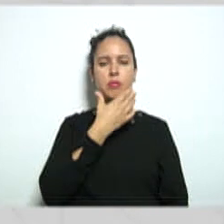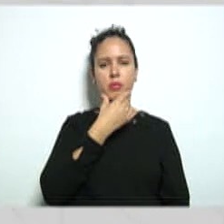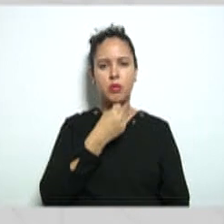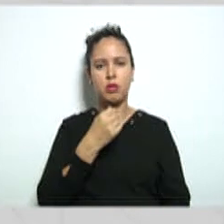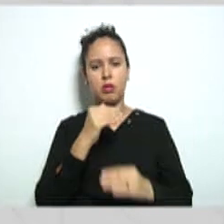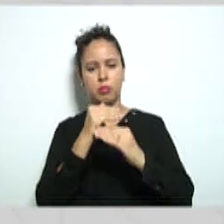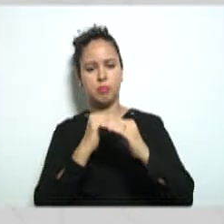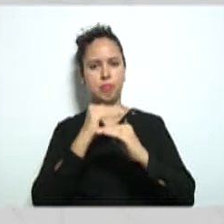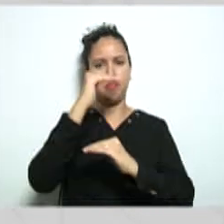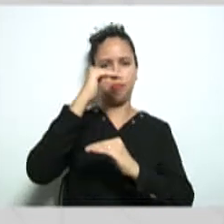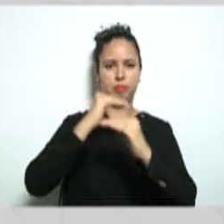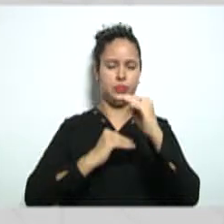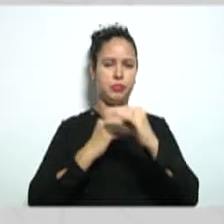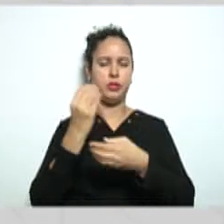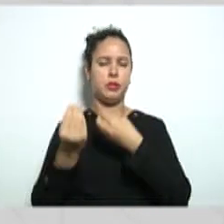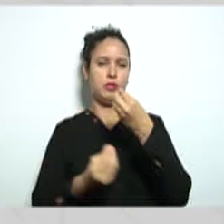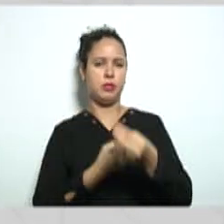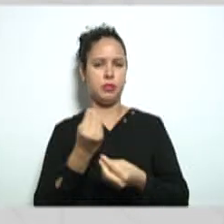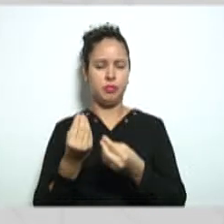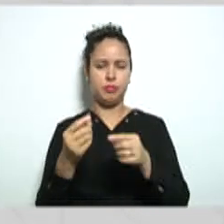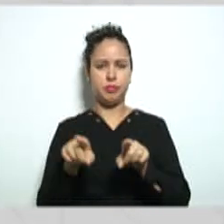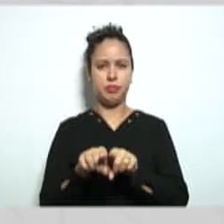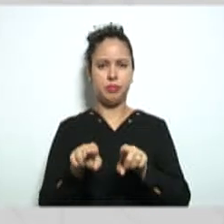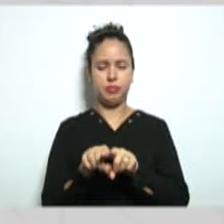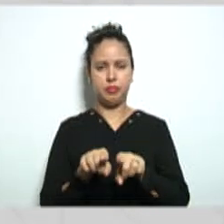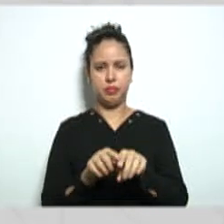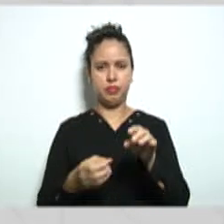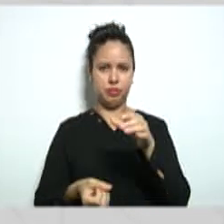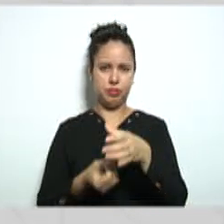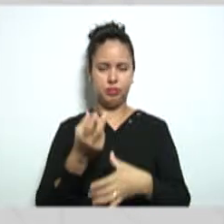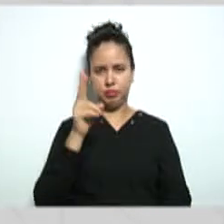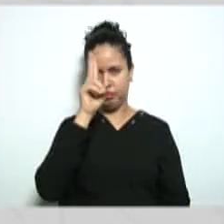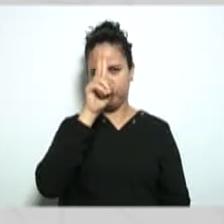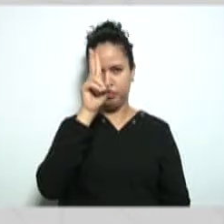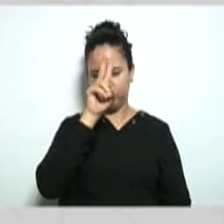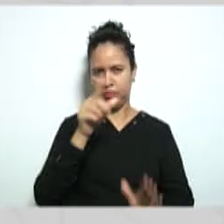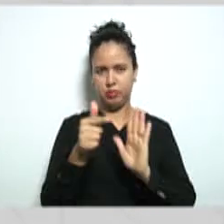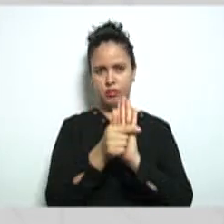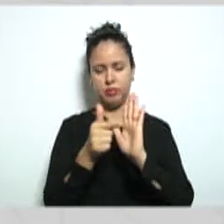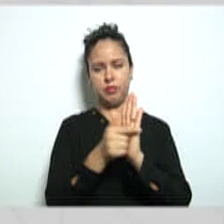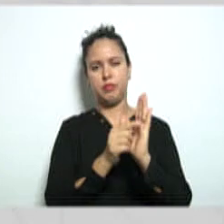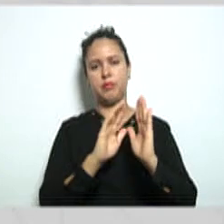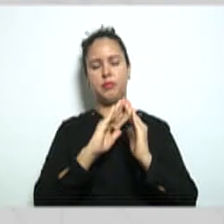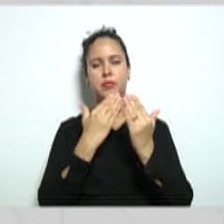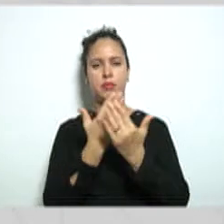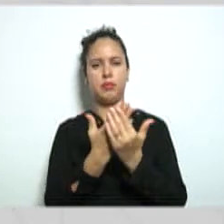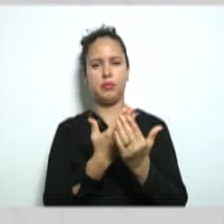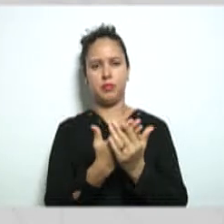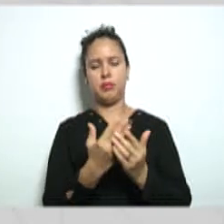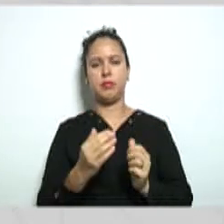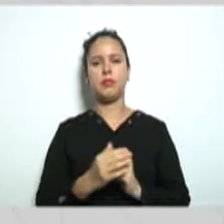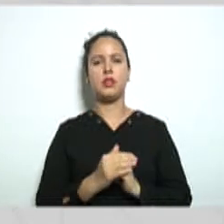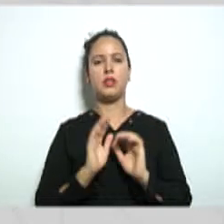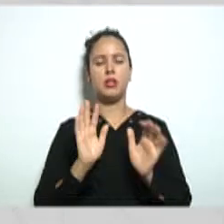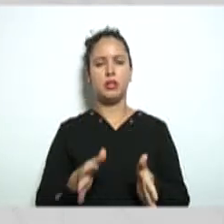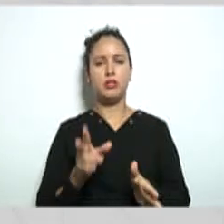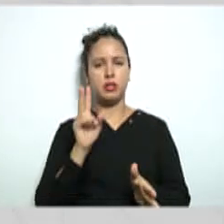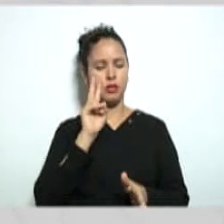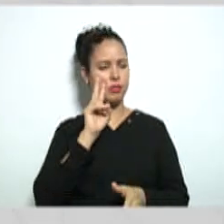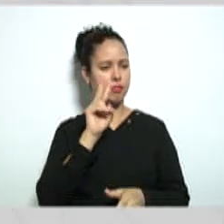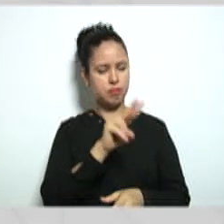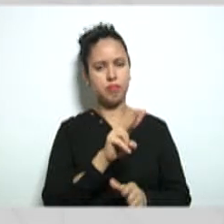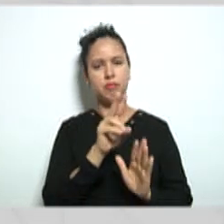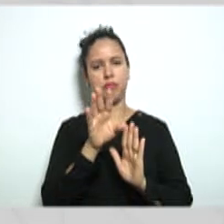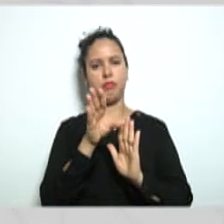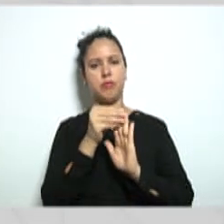trabalho, origem histórica e também o papel da escola. Já vimos esse conteúdo,